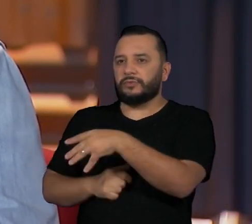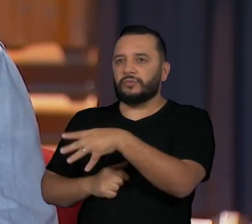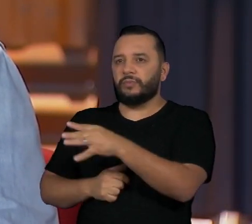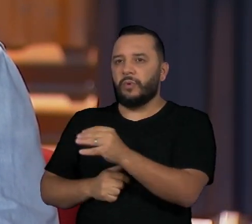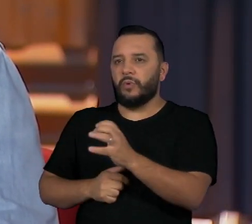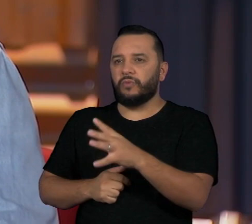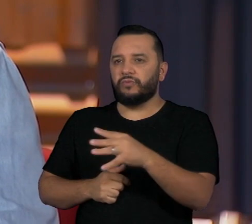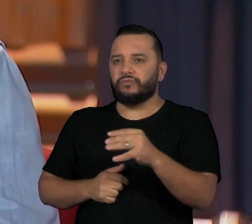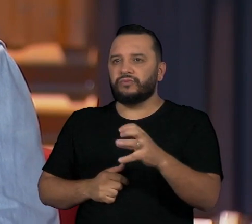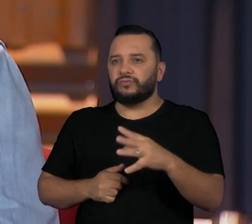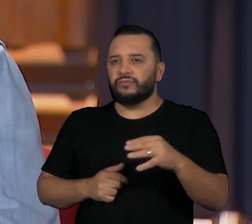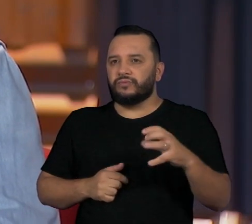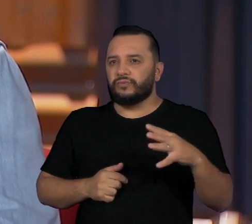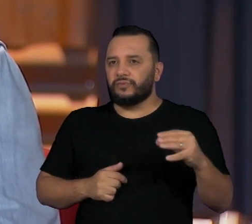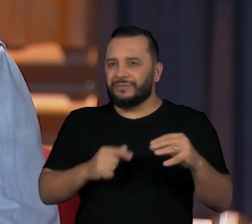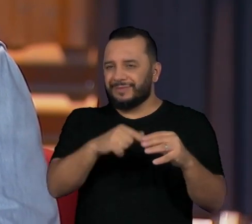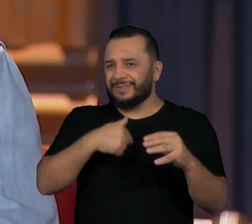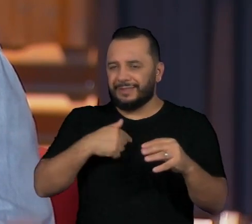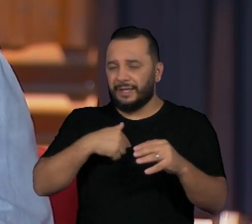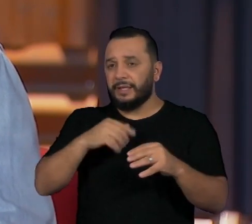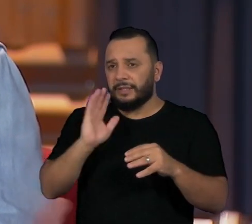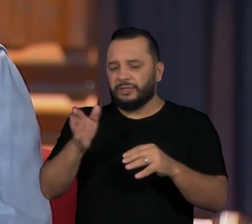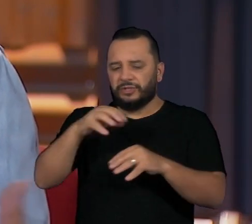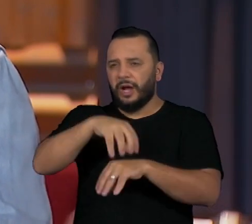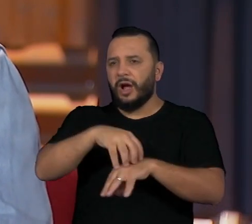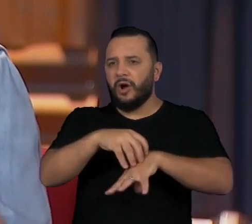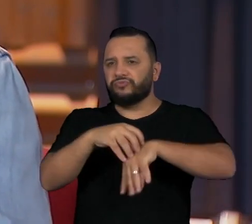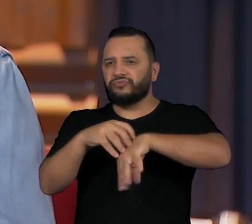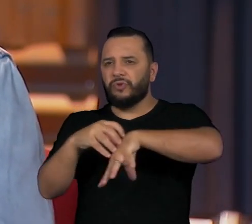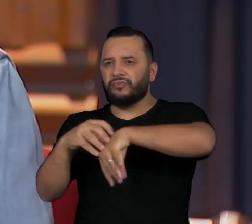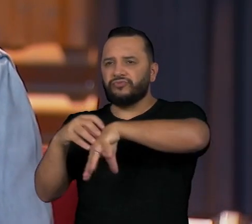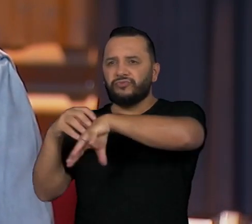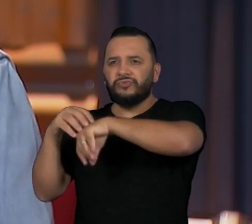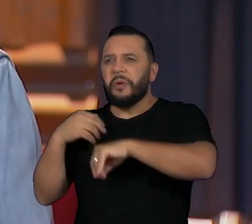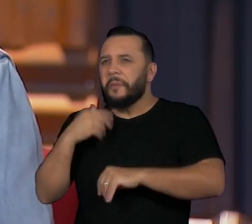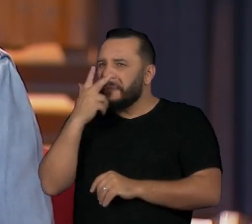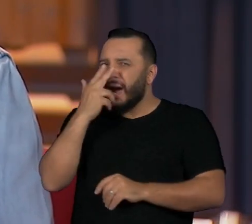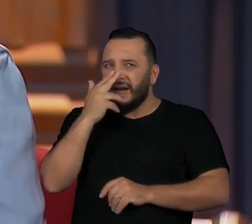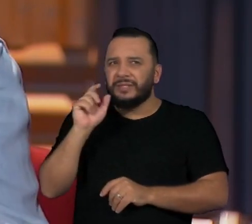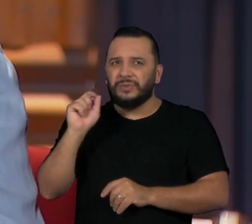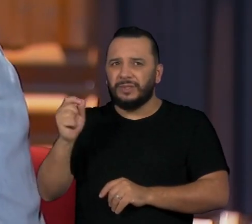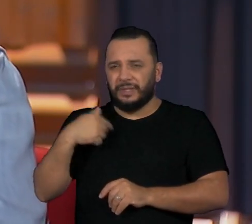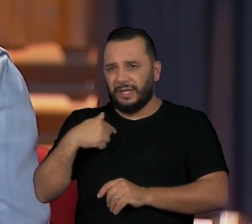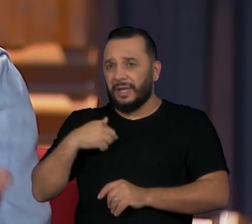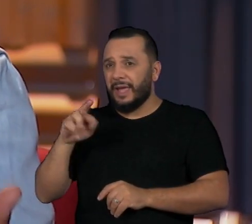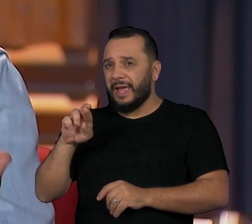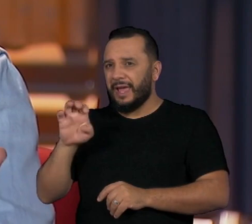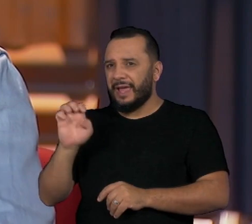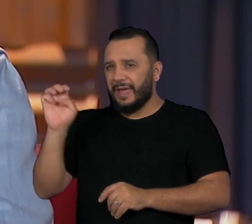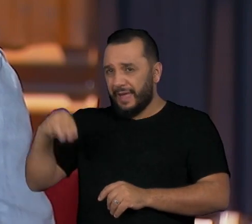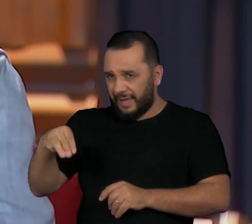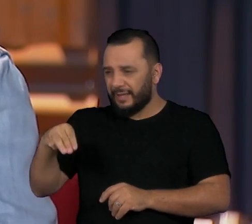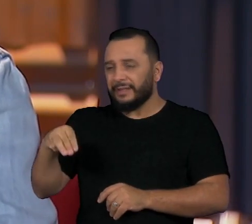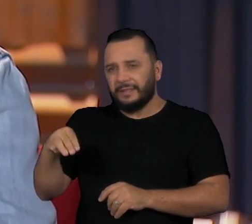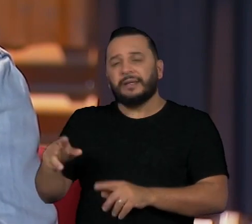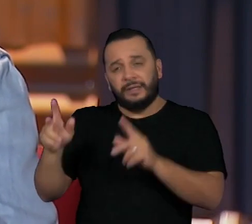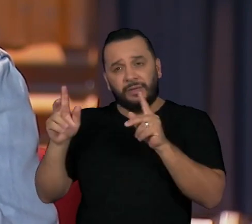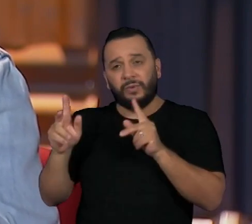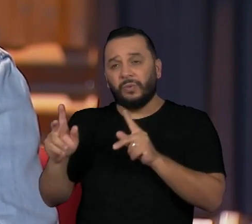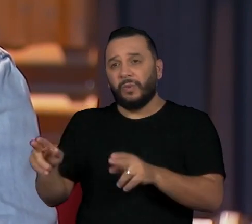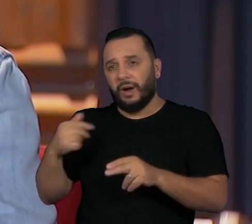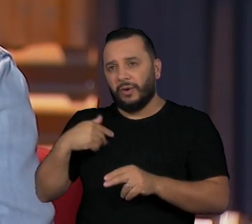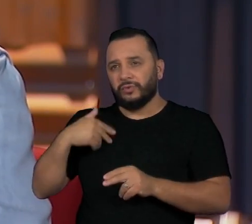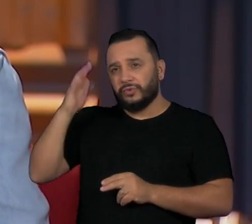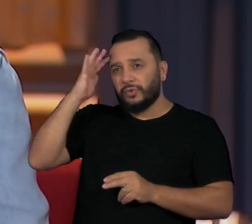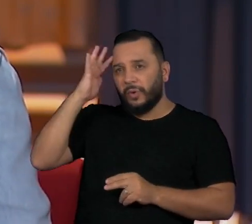coisa parecida com o sono REM, que é o sono durante o qual a gente sonha. Então, é possível que os polvos sonhem, mas a gente não tem certeza, a gente